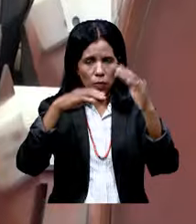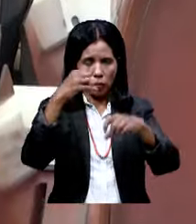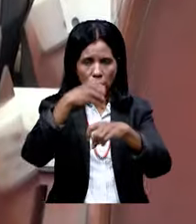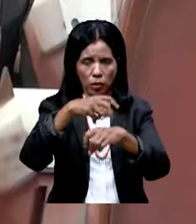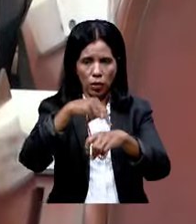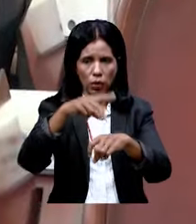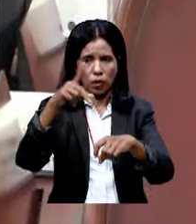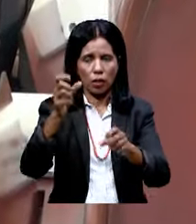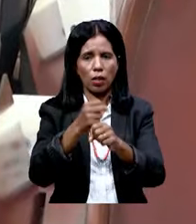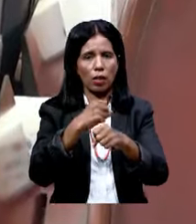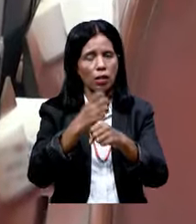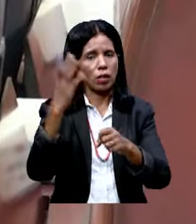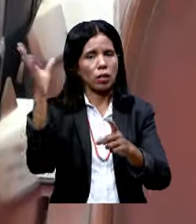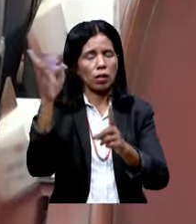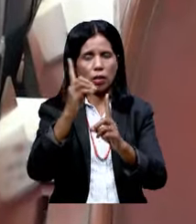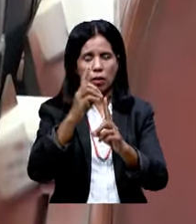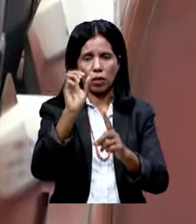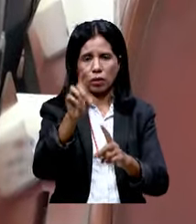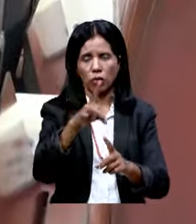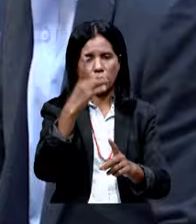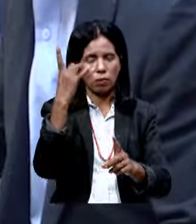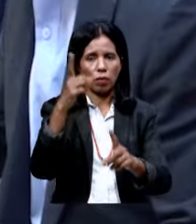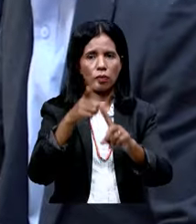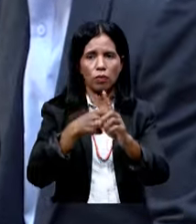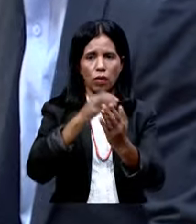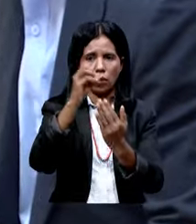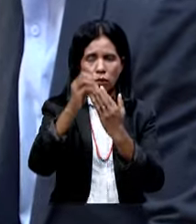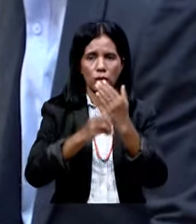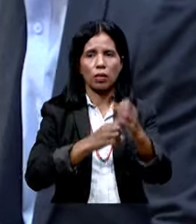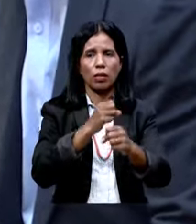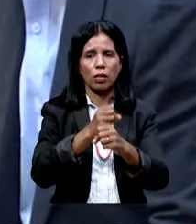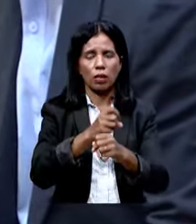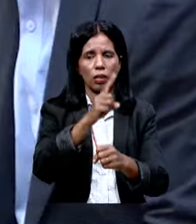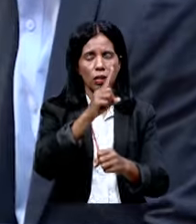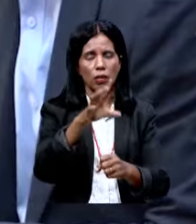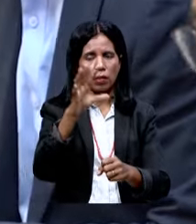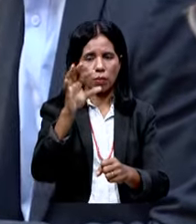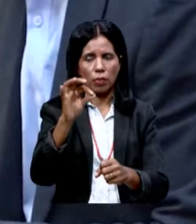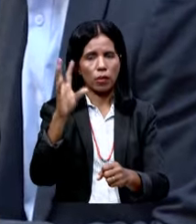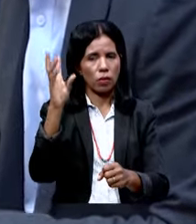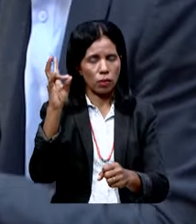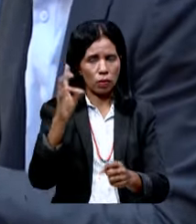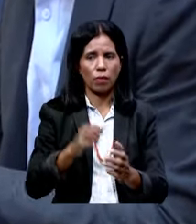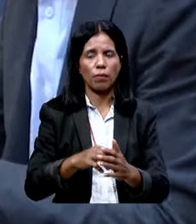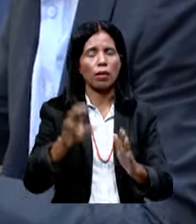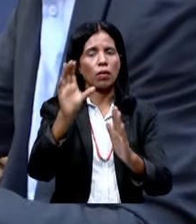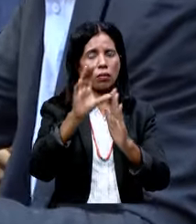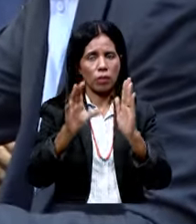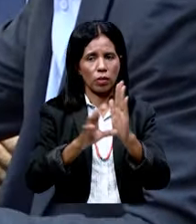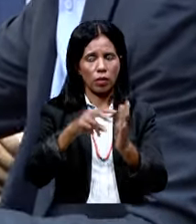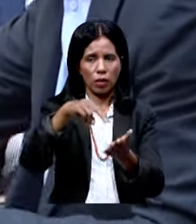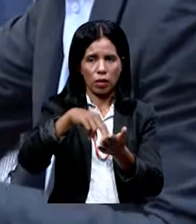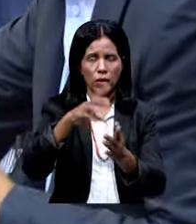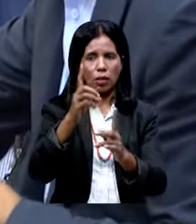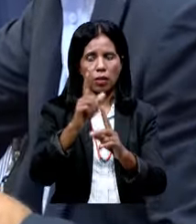Nebe conclui ona e a loro sanu resinualo o fulano outubro tina reunida a tusiahito. Convenção ne hari e aloron